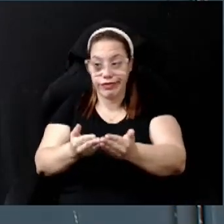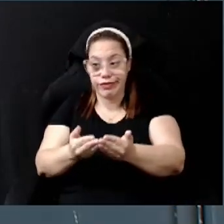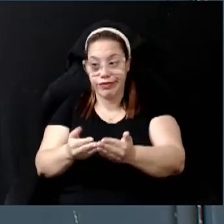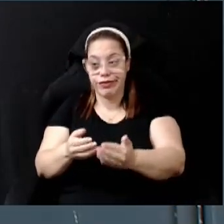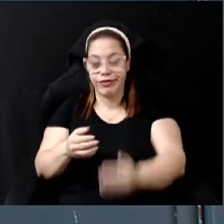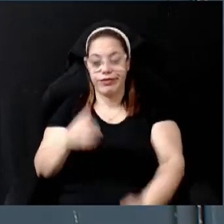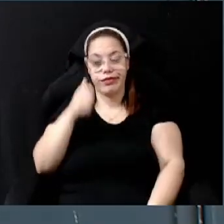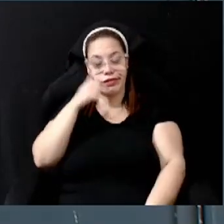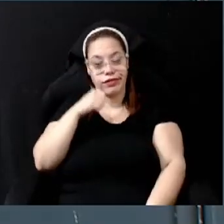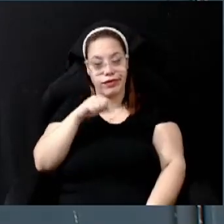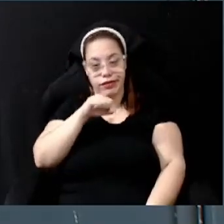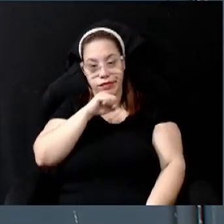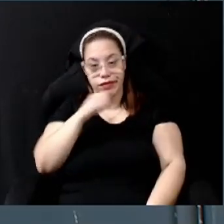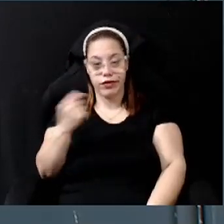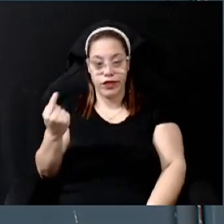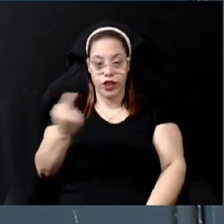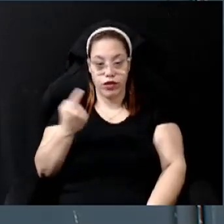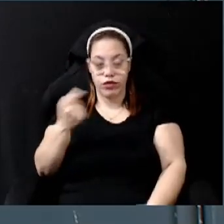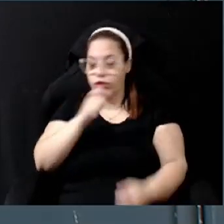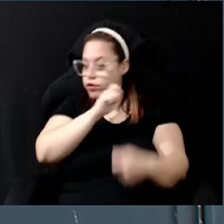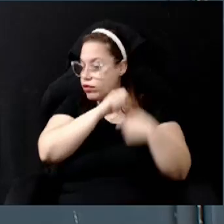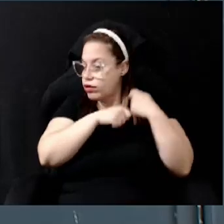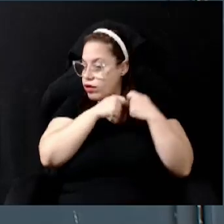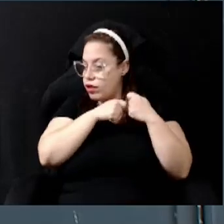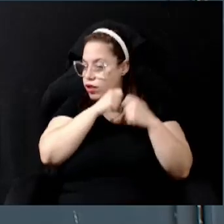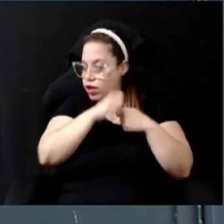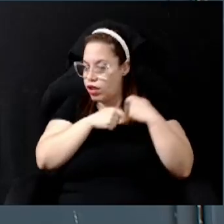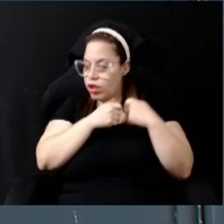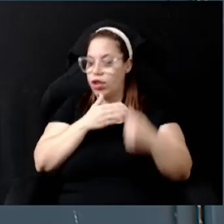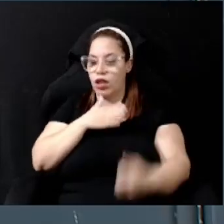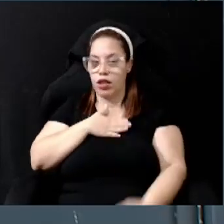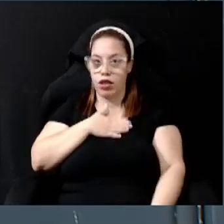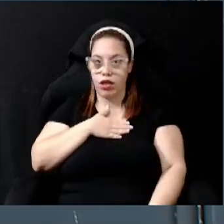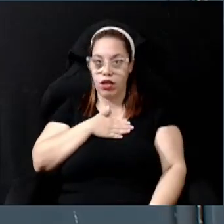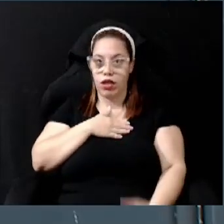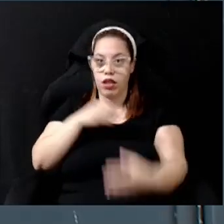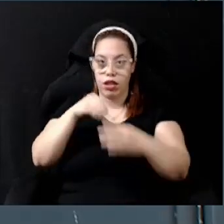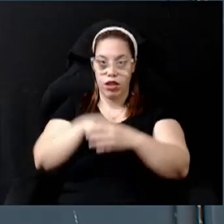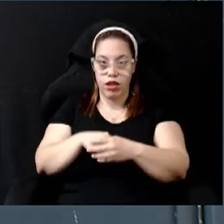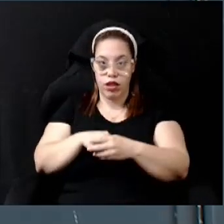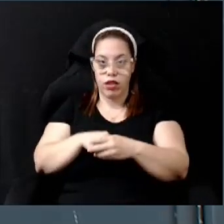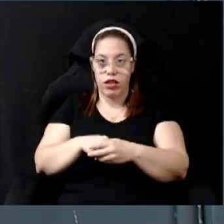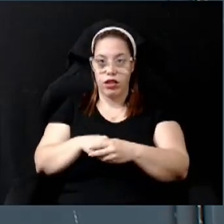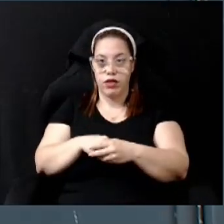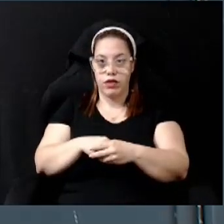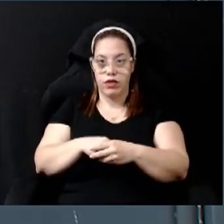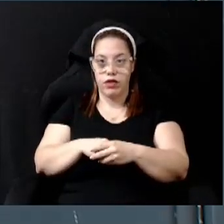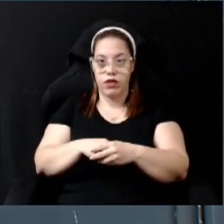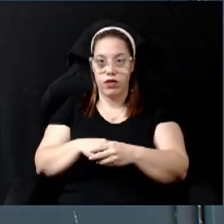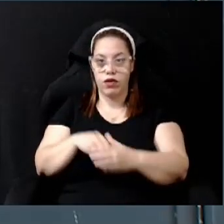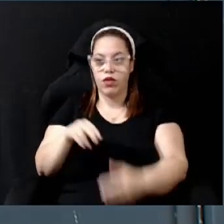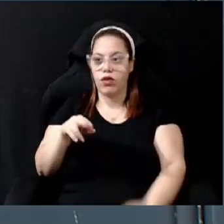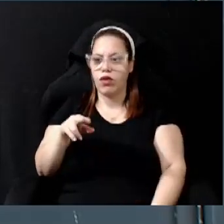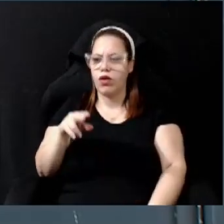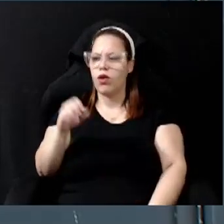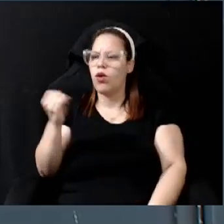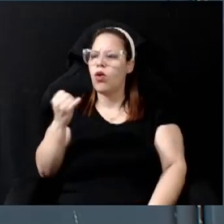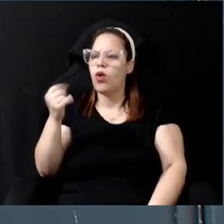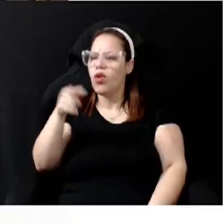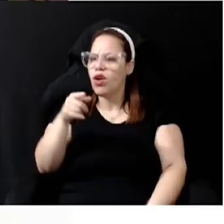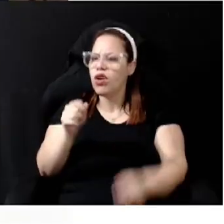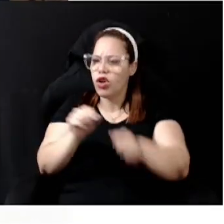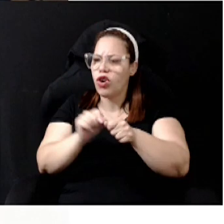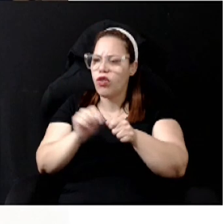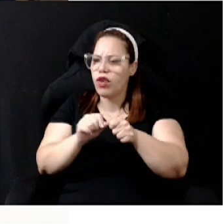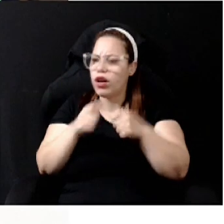E eu já fazia trança em mim mesma. E dentro de fazer trança em mim mesma, meu irmão falou, bom, você já faz trança em você, seria bom